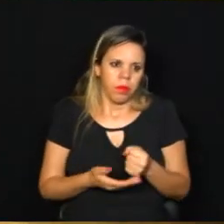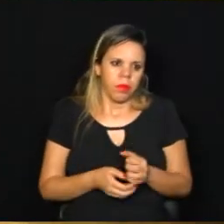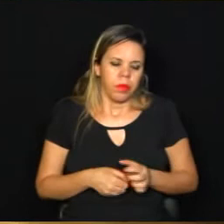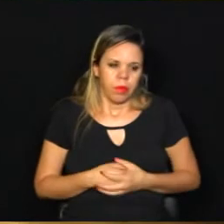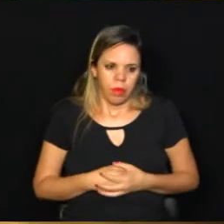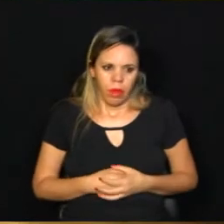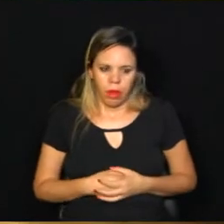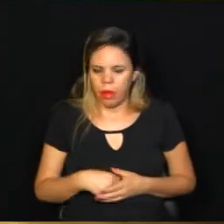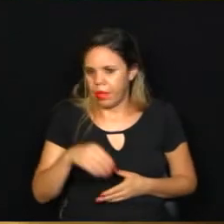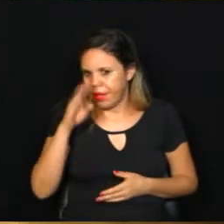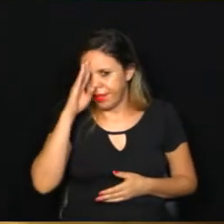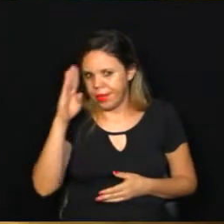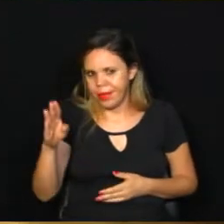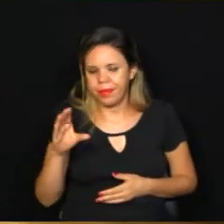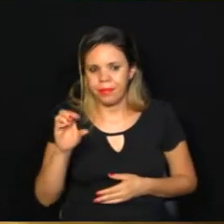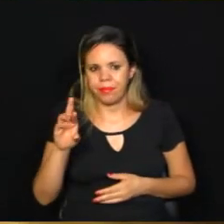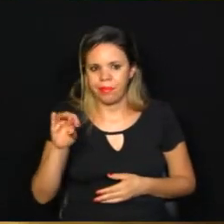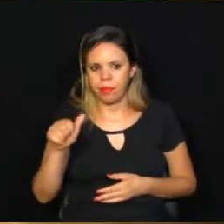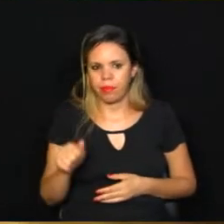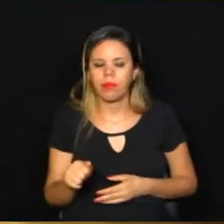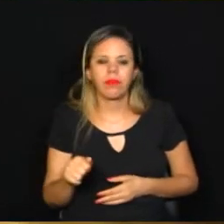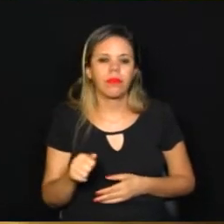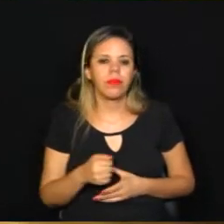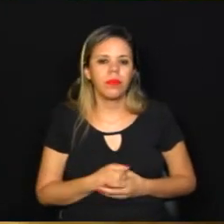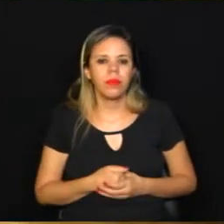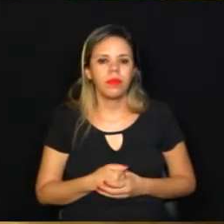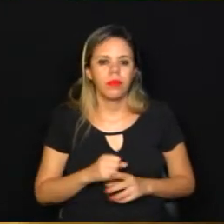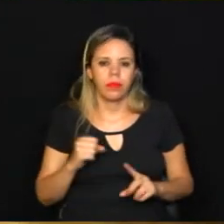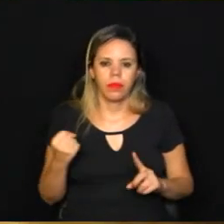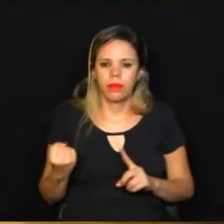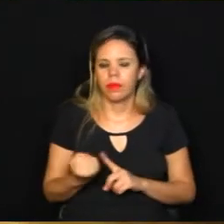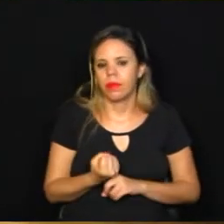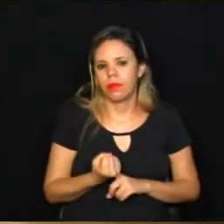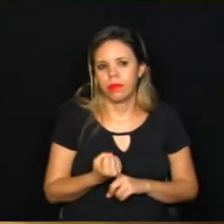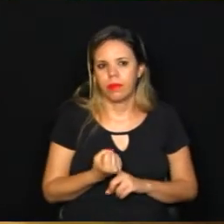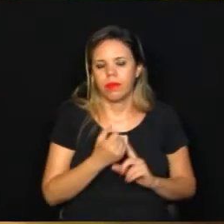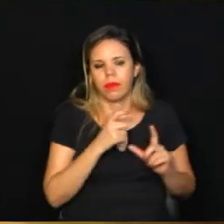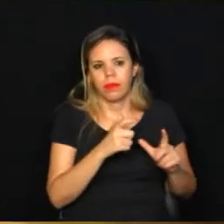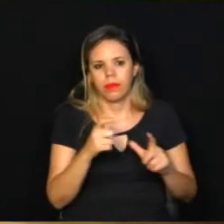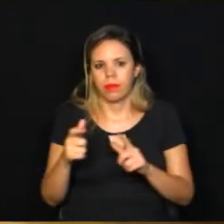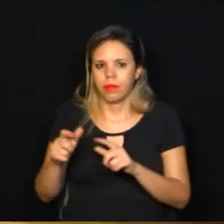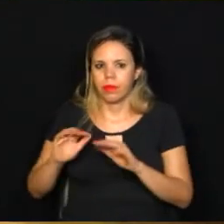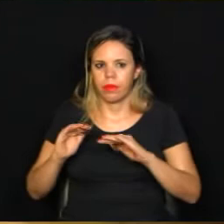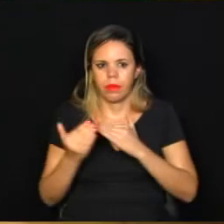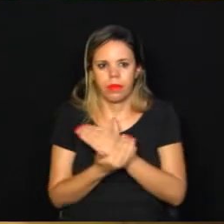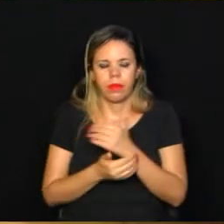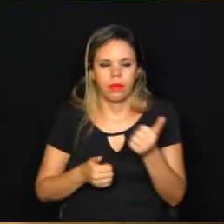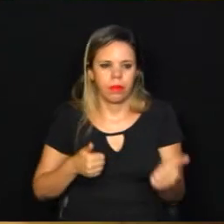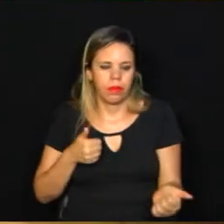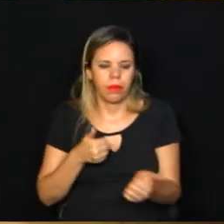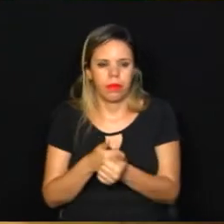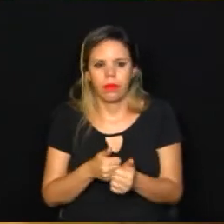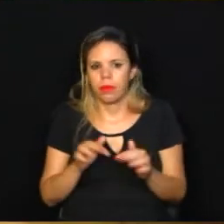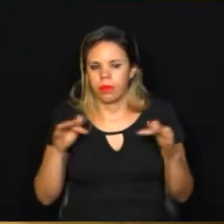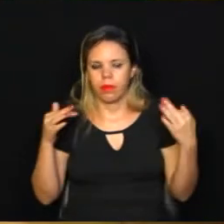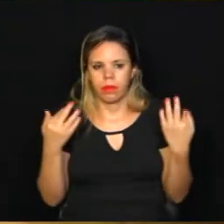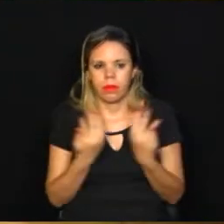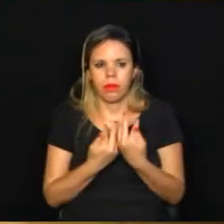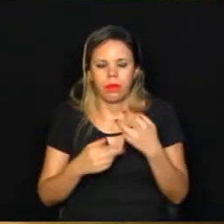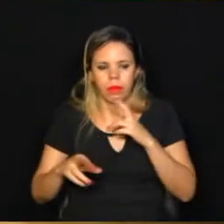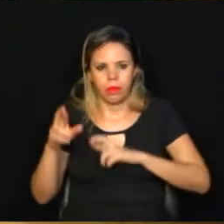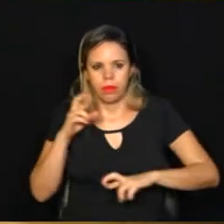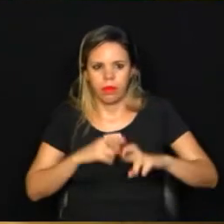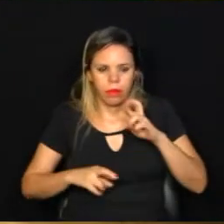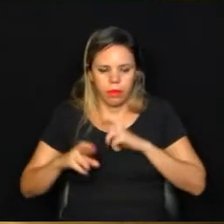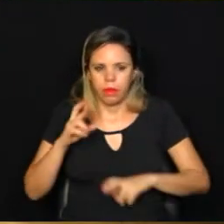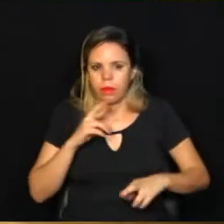que principalmente os CRAS, né, as assistentes sociais estão ali no território, no bairro, acompanhando as famílias e